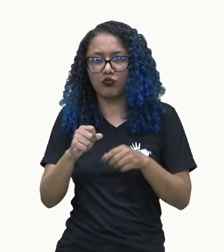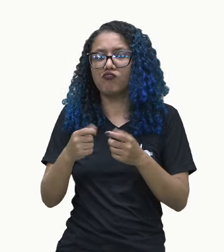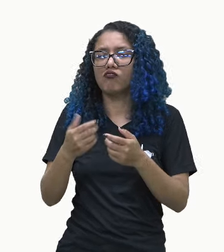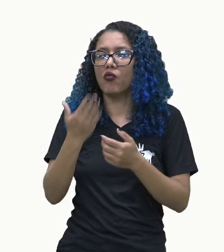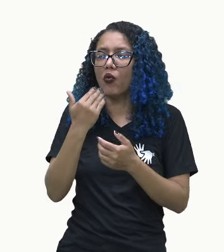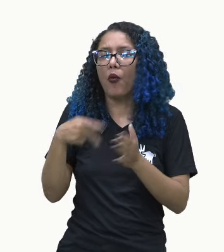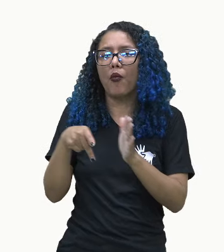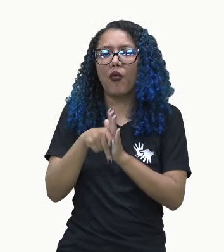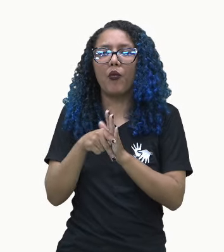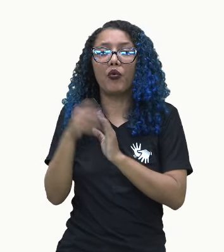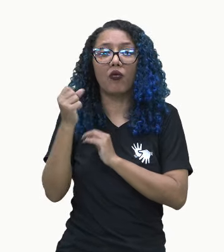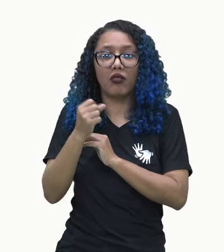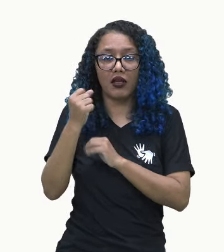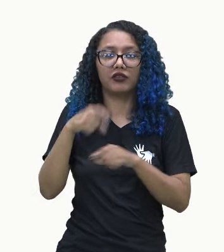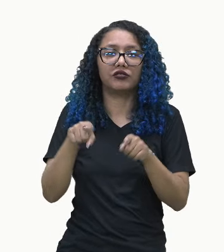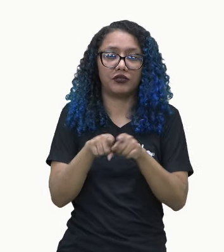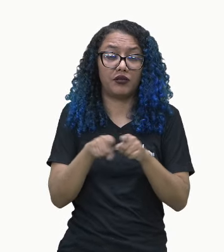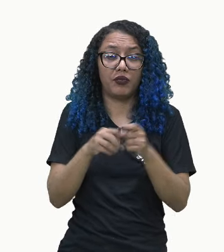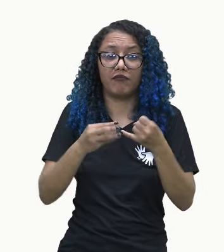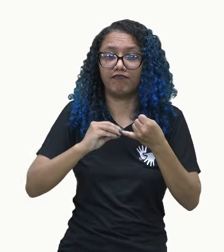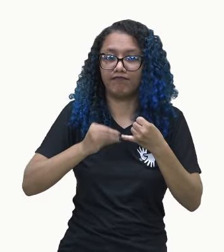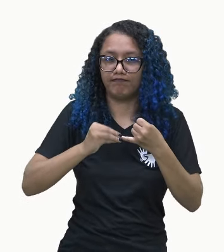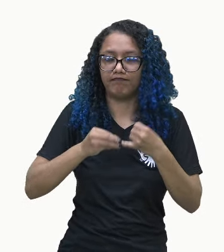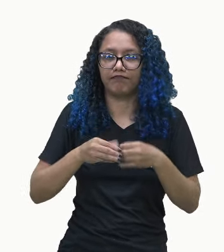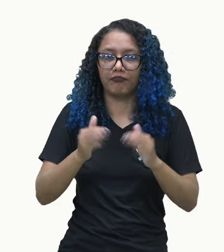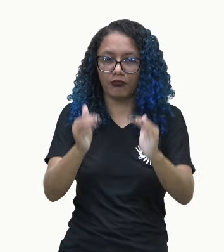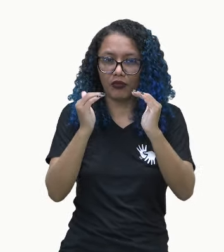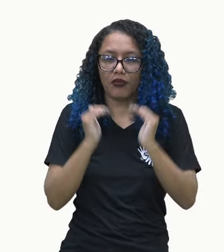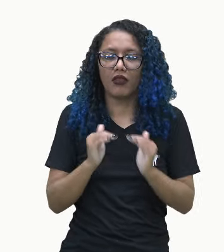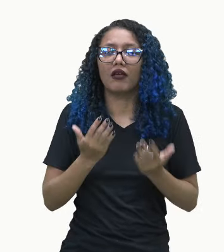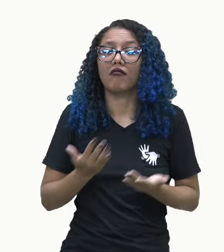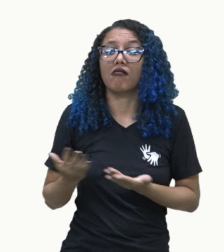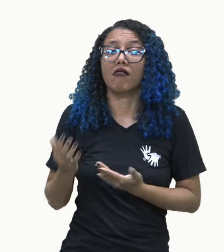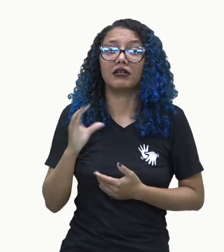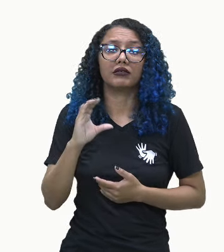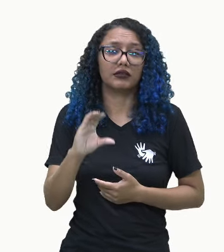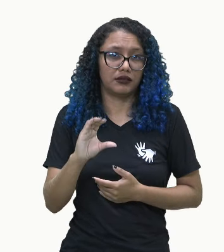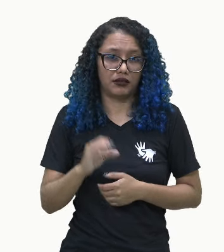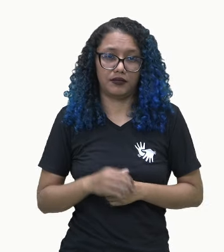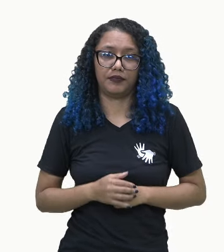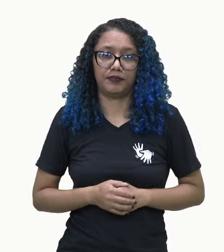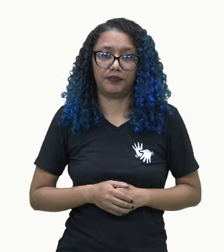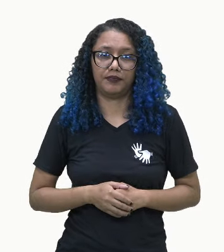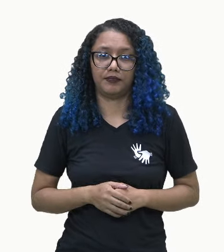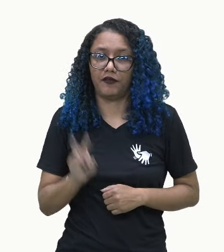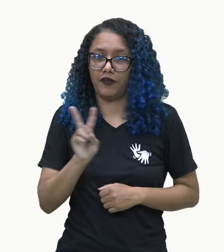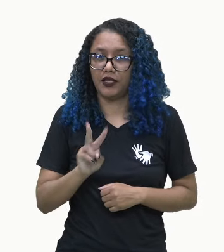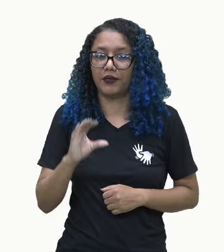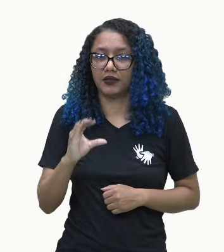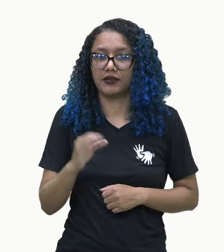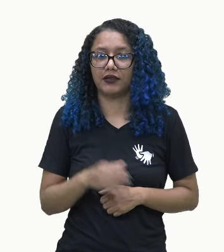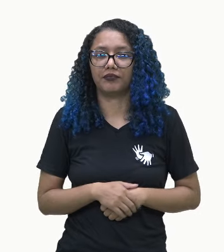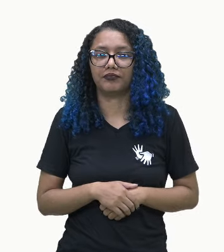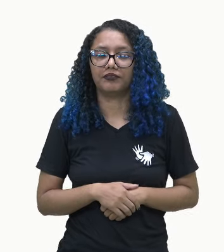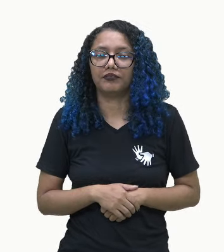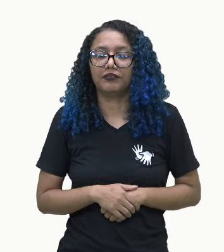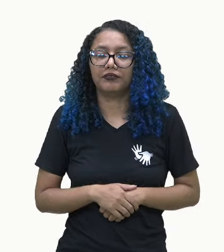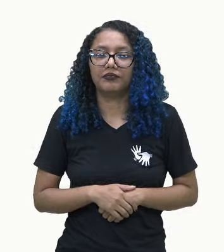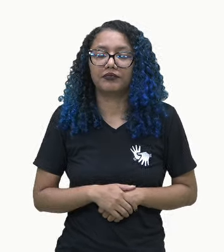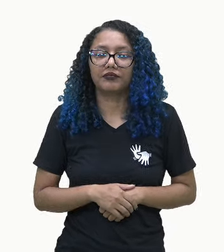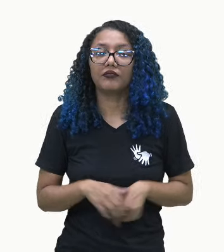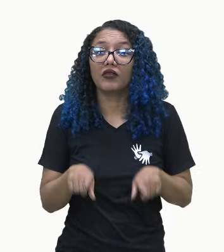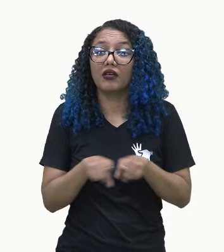tá bom? Vitamina C. A vitamina C, ela tem uma importante